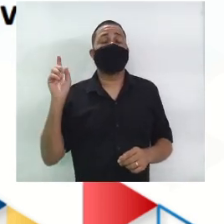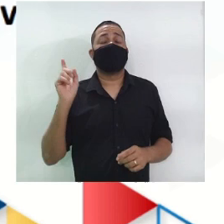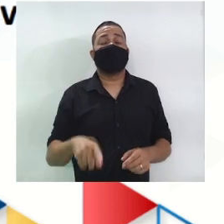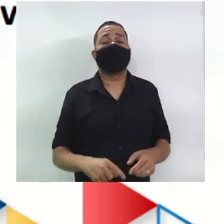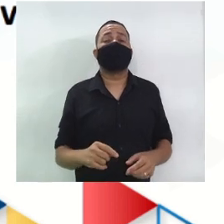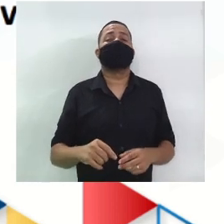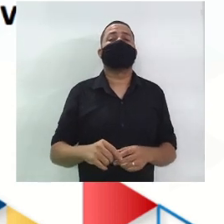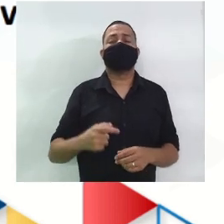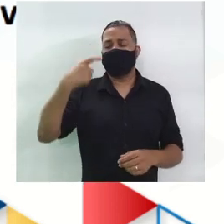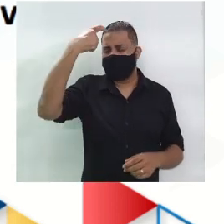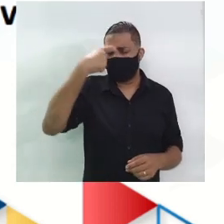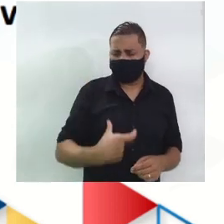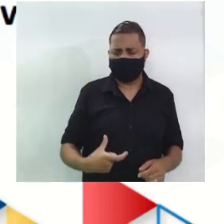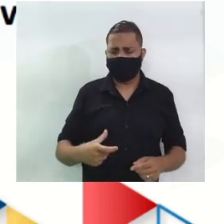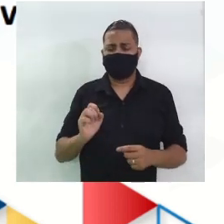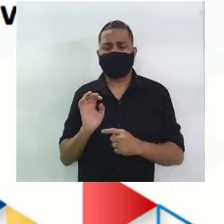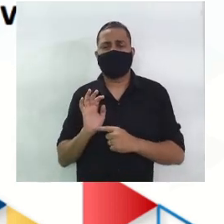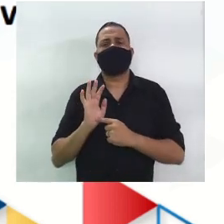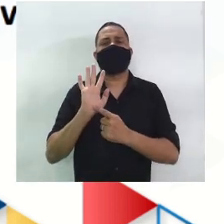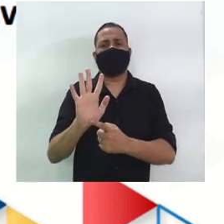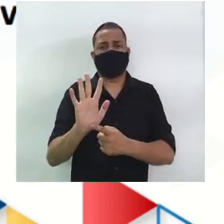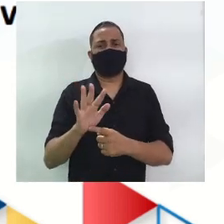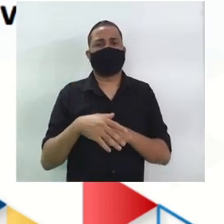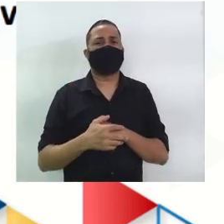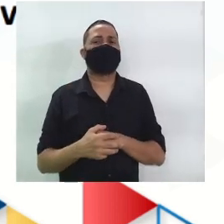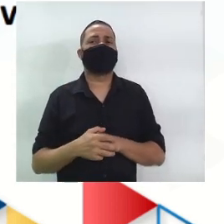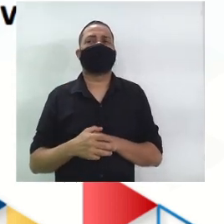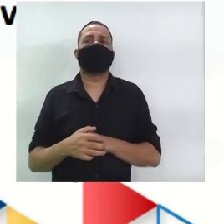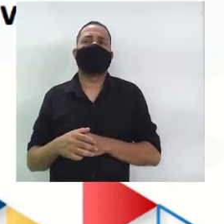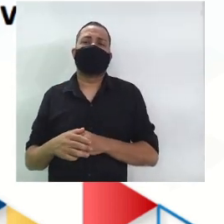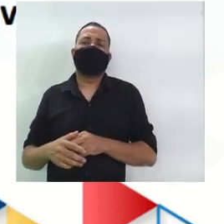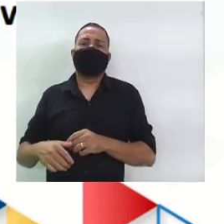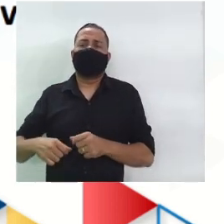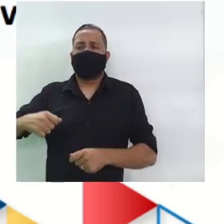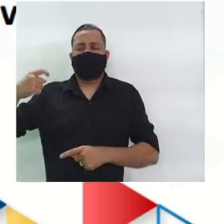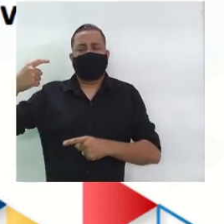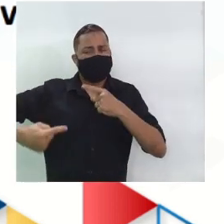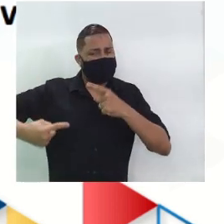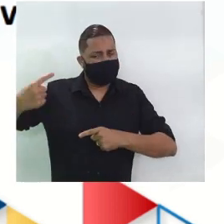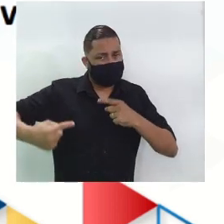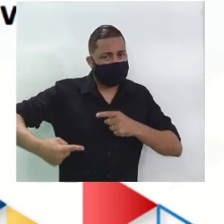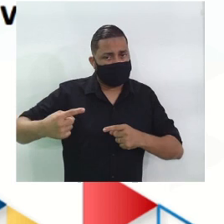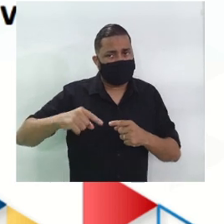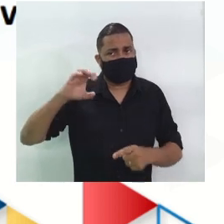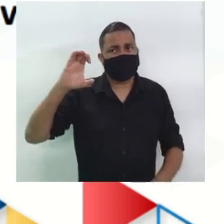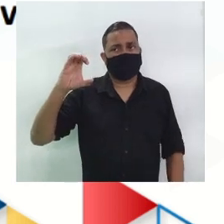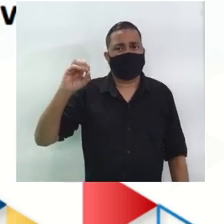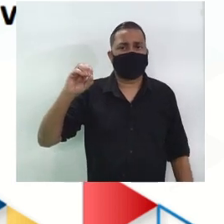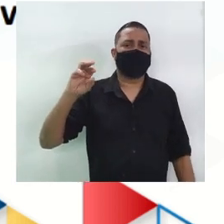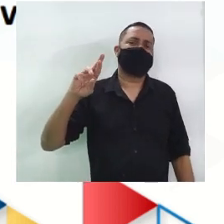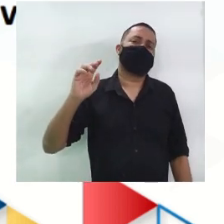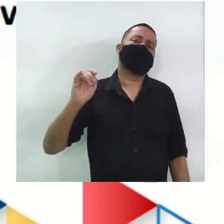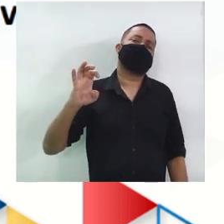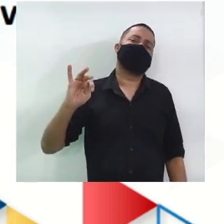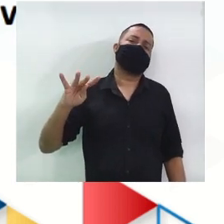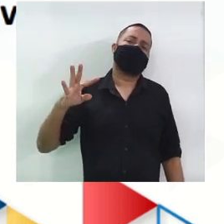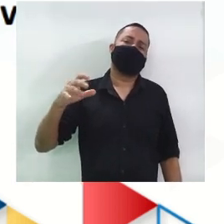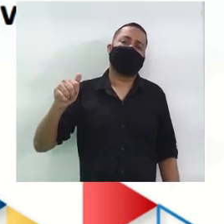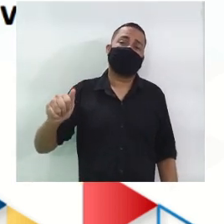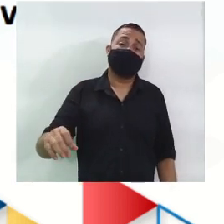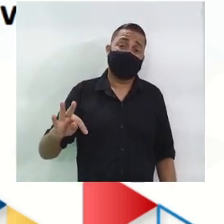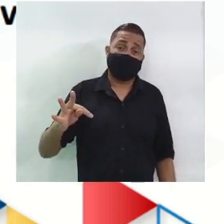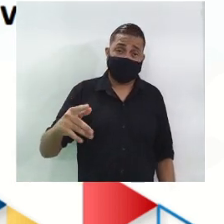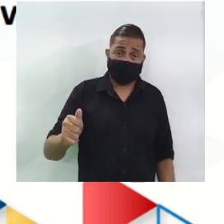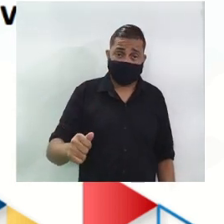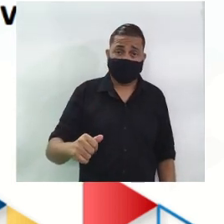que aparece, certo, na batalha de Kurukshetra, relatada